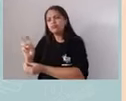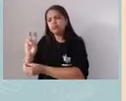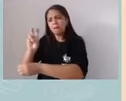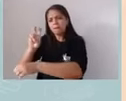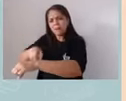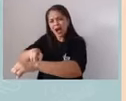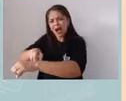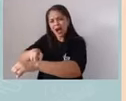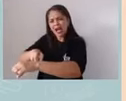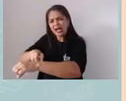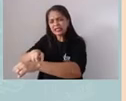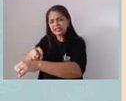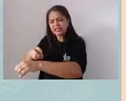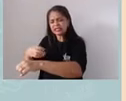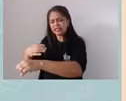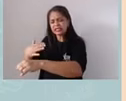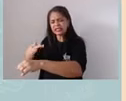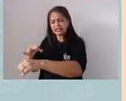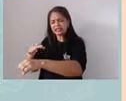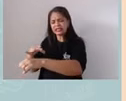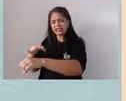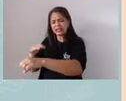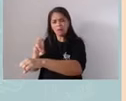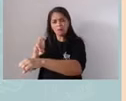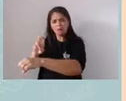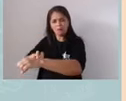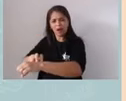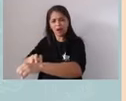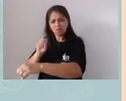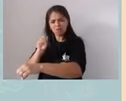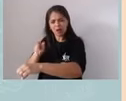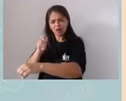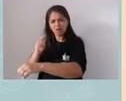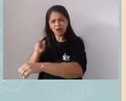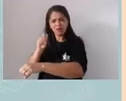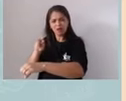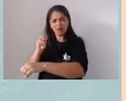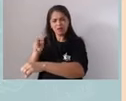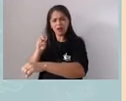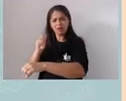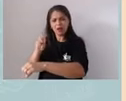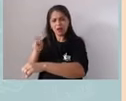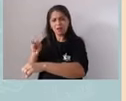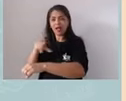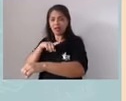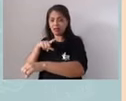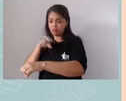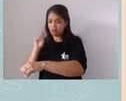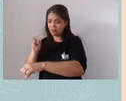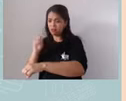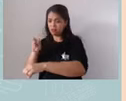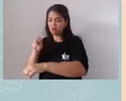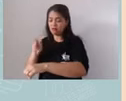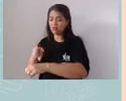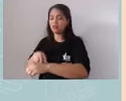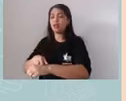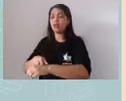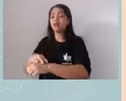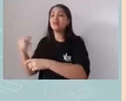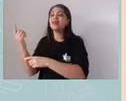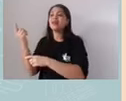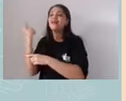pessoa leva uma picada de uma serpente peçonhenta, né, uma serpente lá que tem veneno, então ela vai receber o